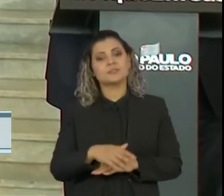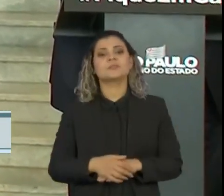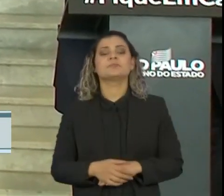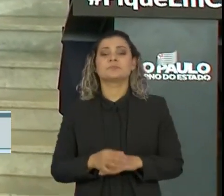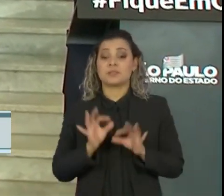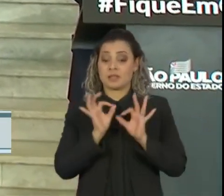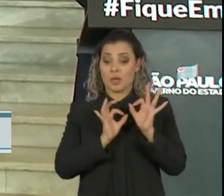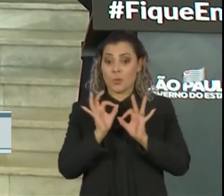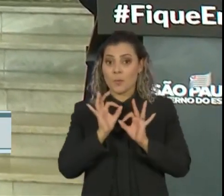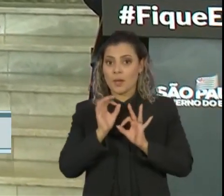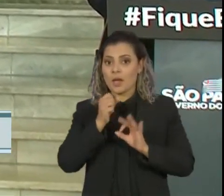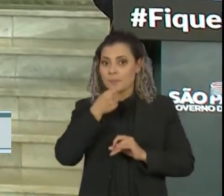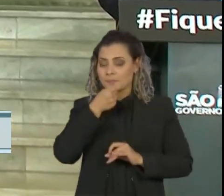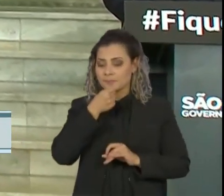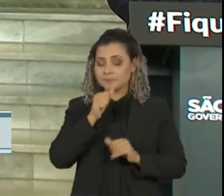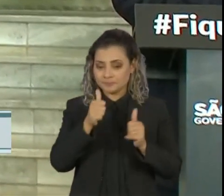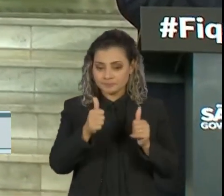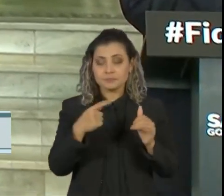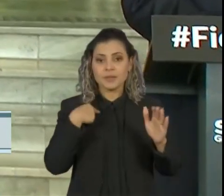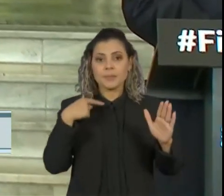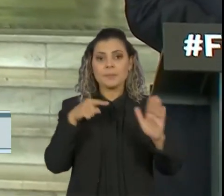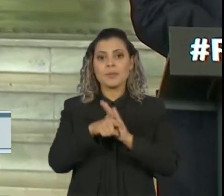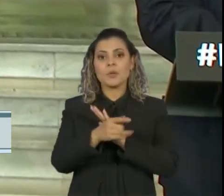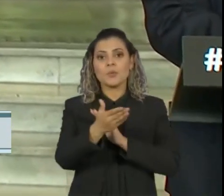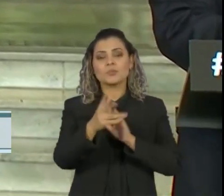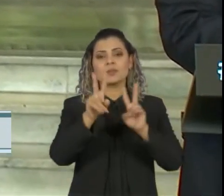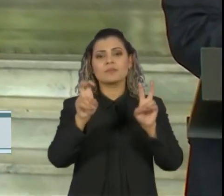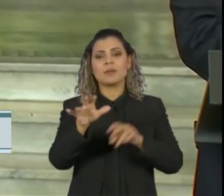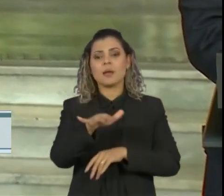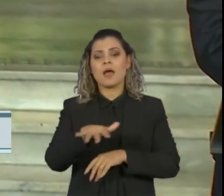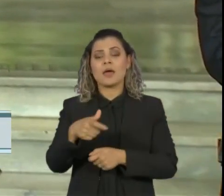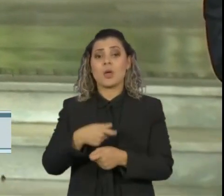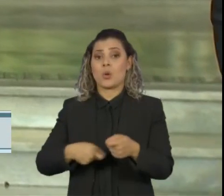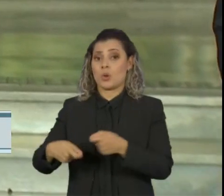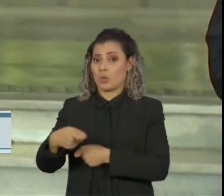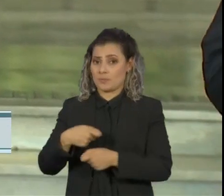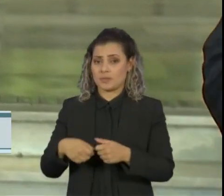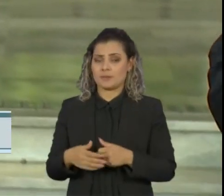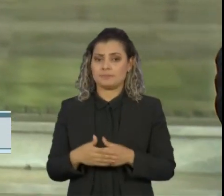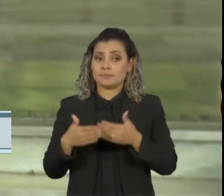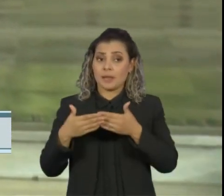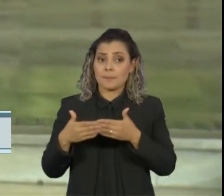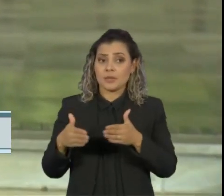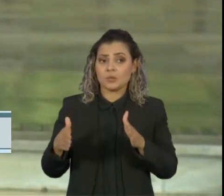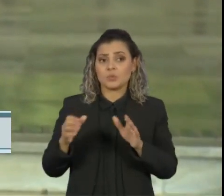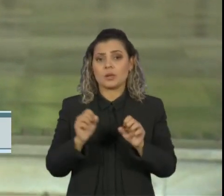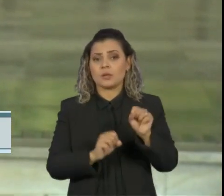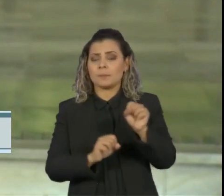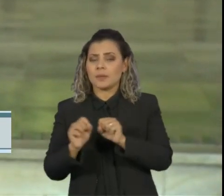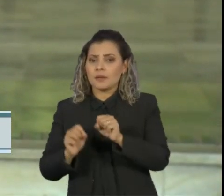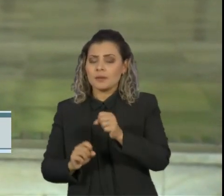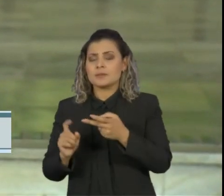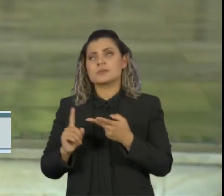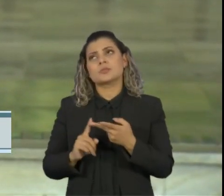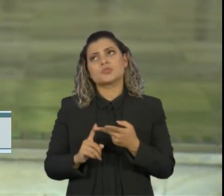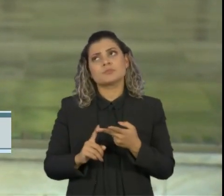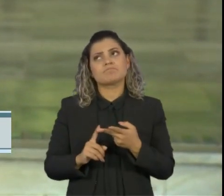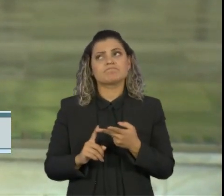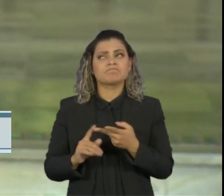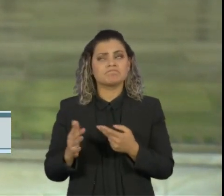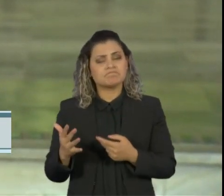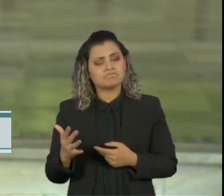microfone. A minha pergunta é com relação ao setor econômico. A abertura de empresas